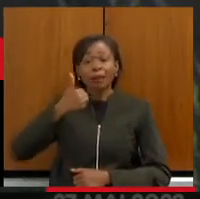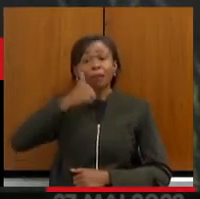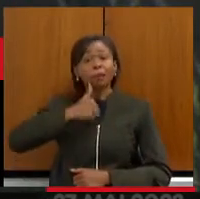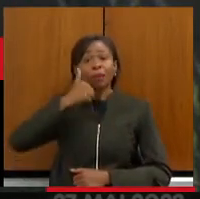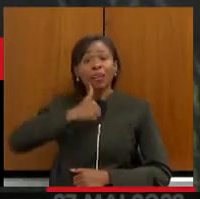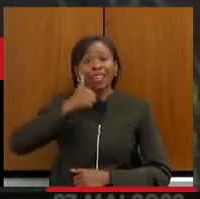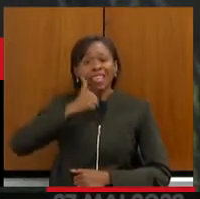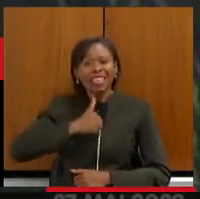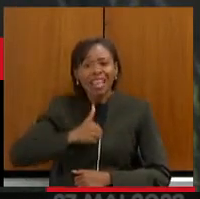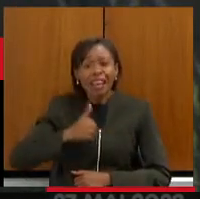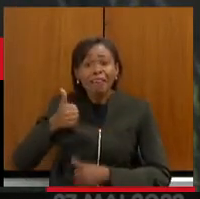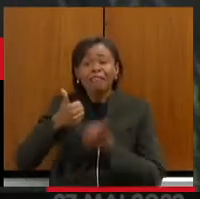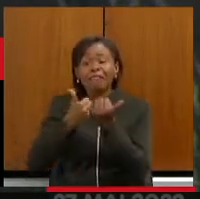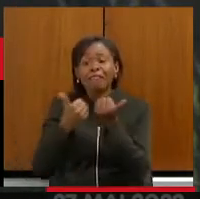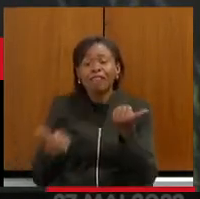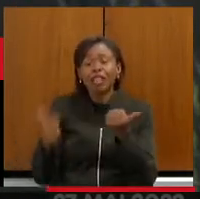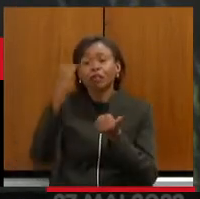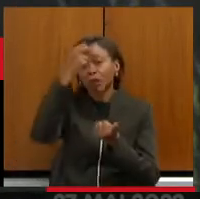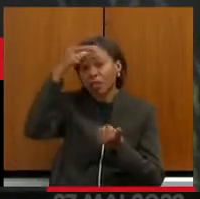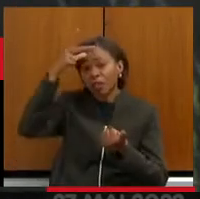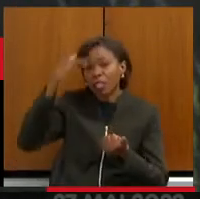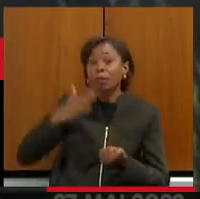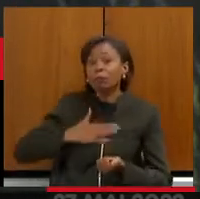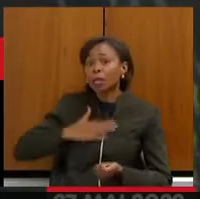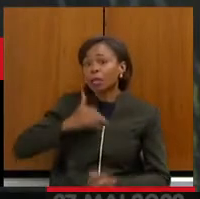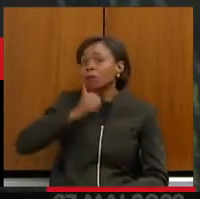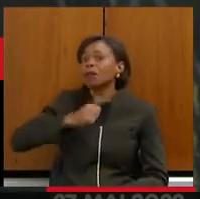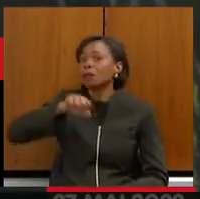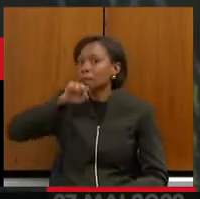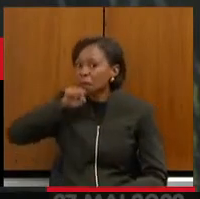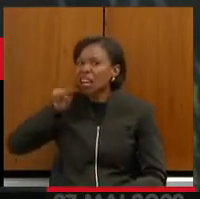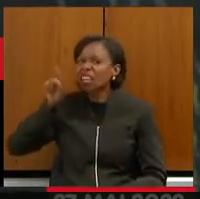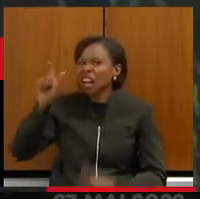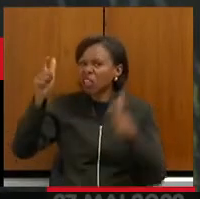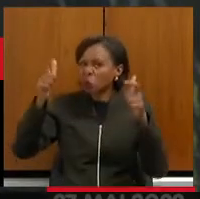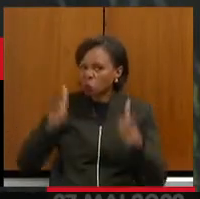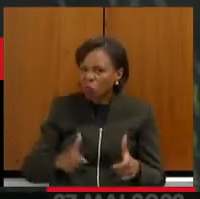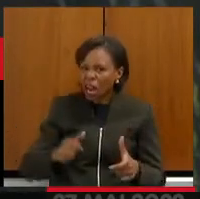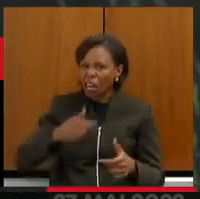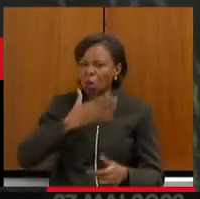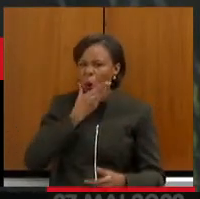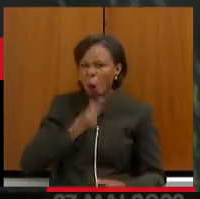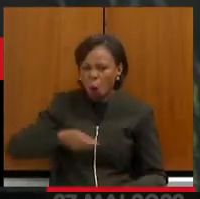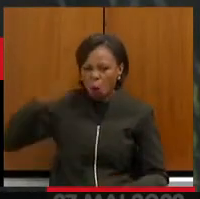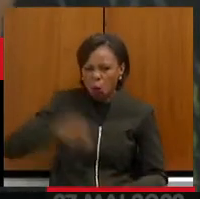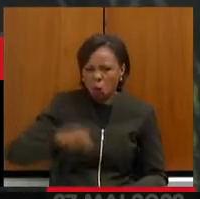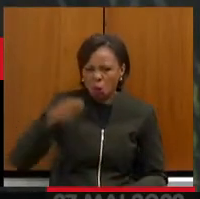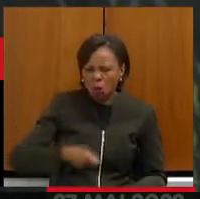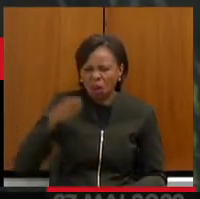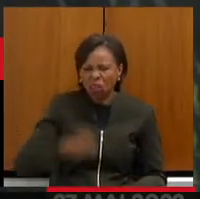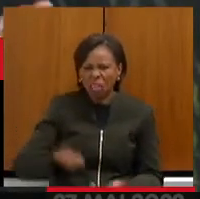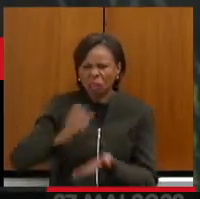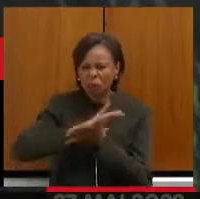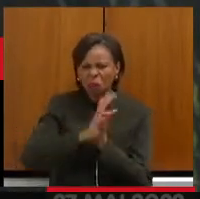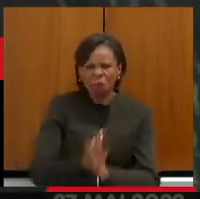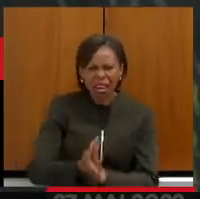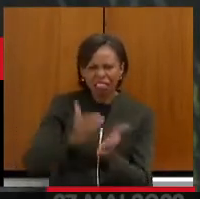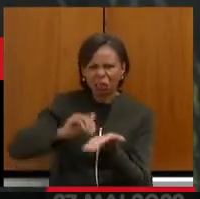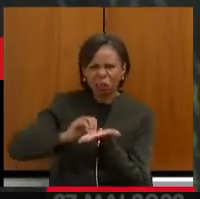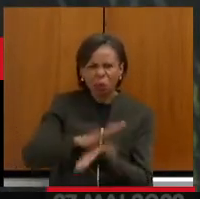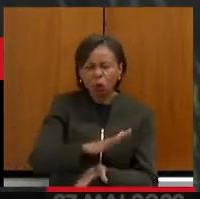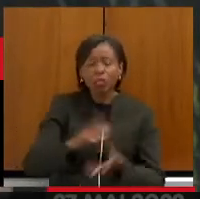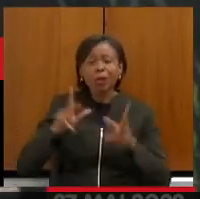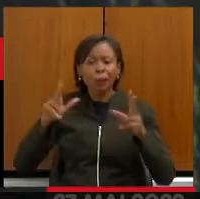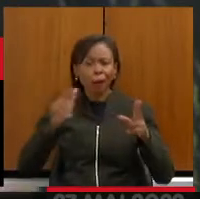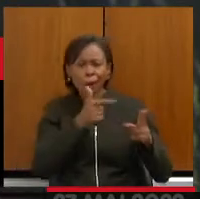que foi minha mãe e uma terra onde o coronelismo rei na mata persegue expulsa assim como tantas companheiros do